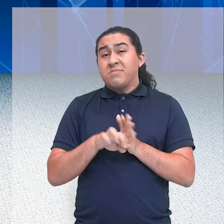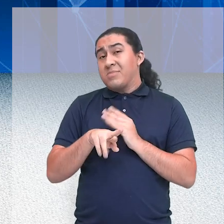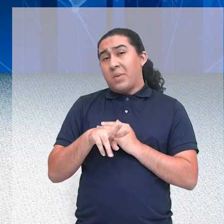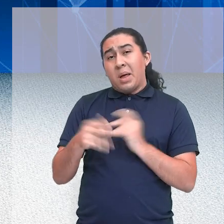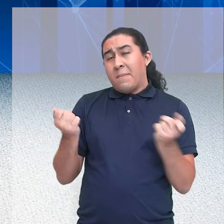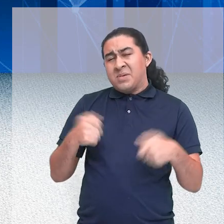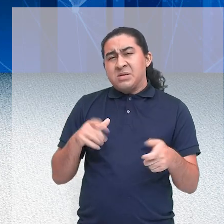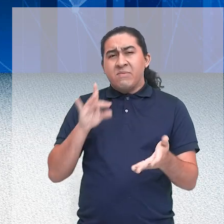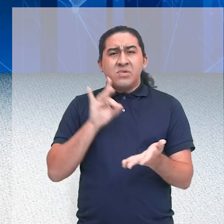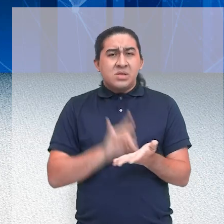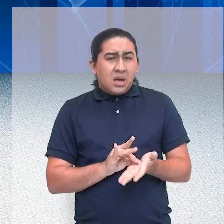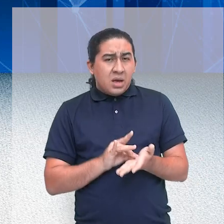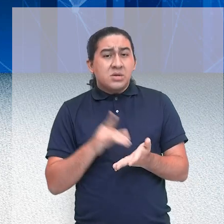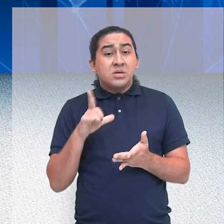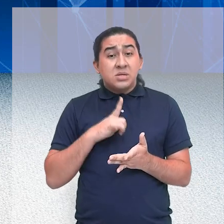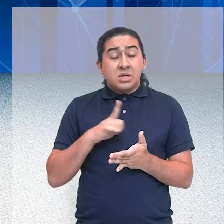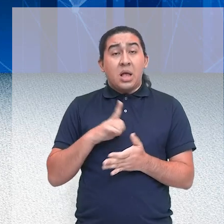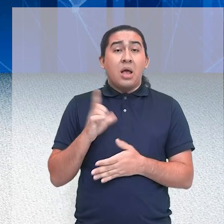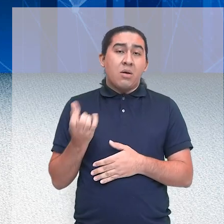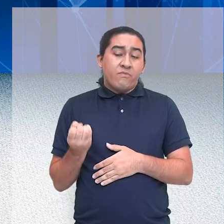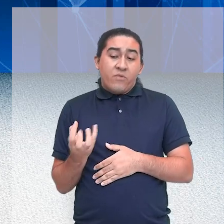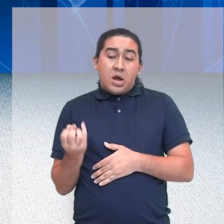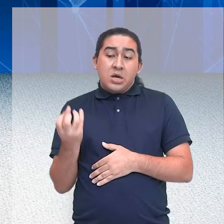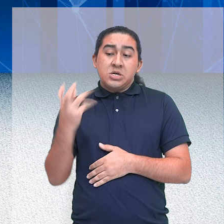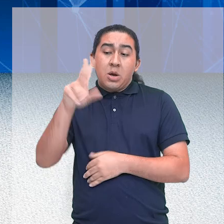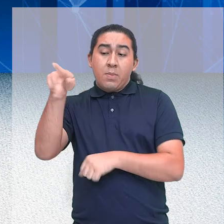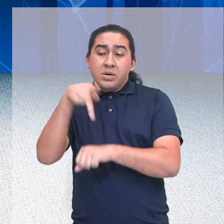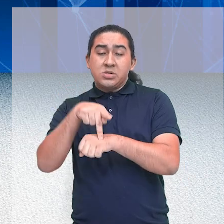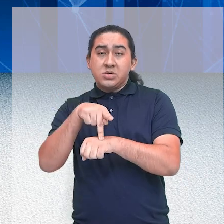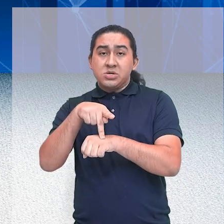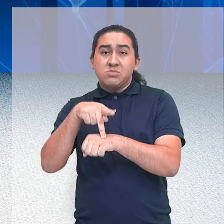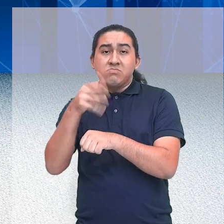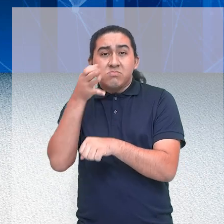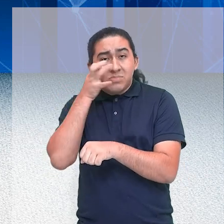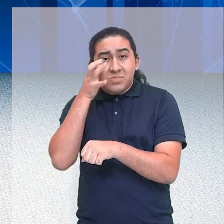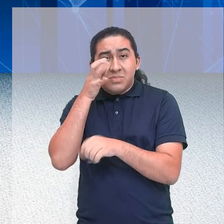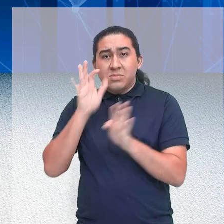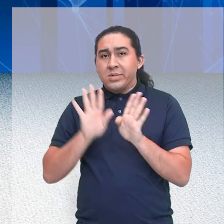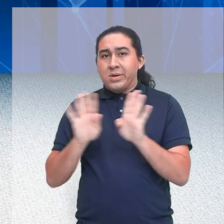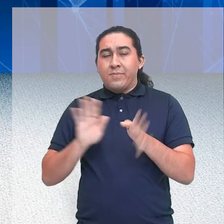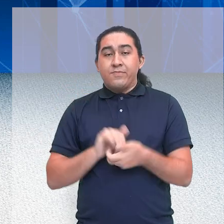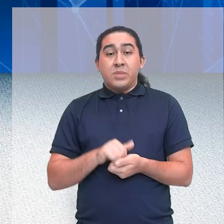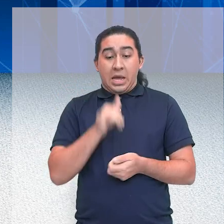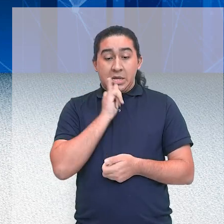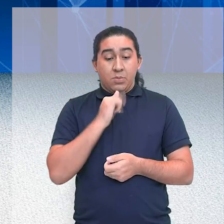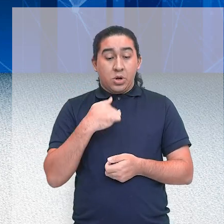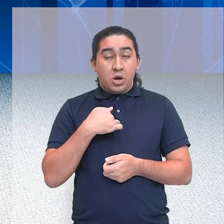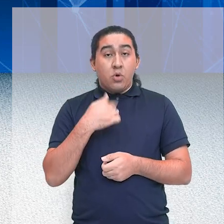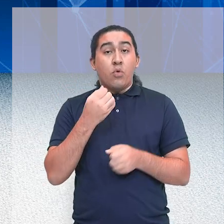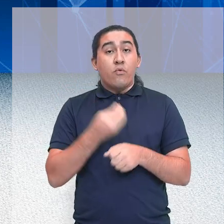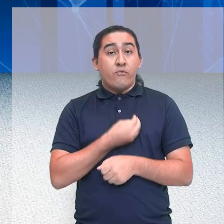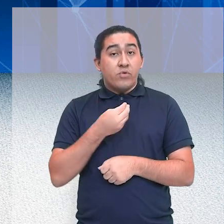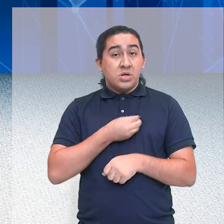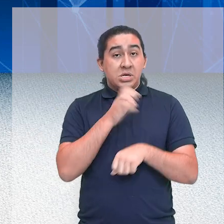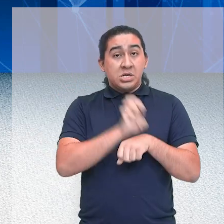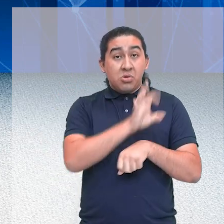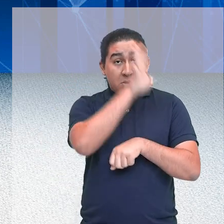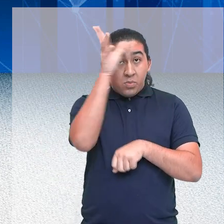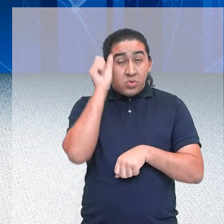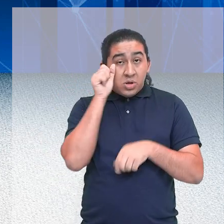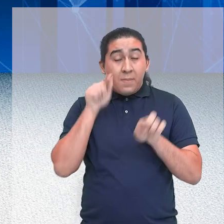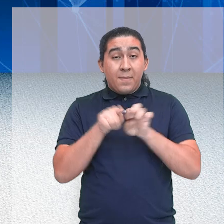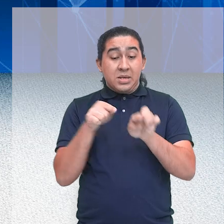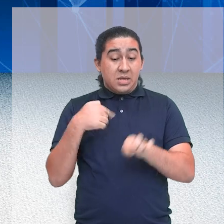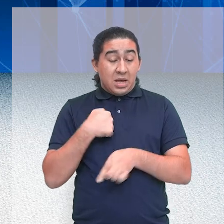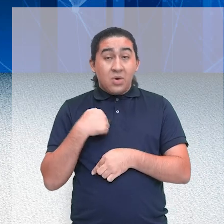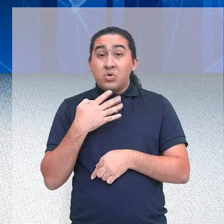precise me deslocar até esse país para conhecer essa cultura. Por exemplo, eu sou do Amazonas, mas eu não conheço os